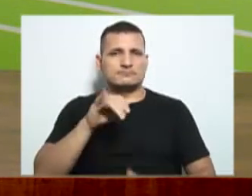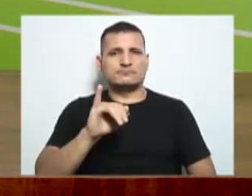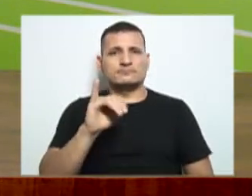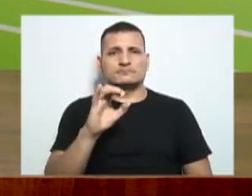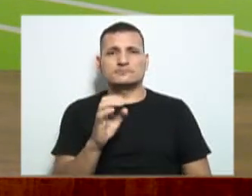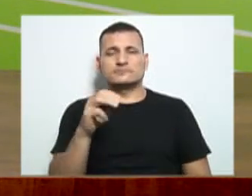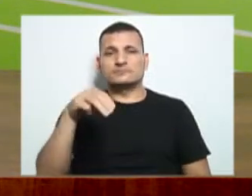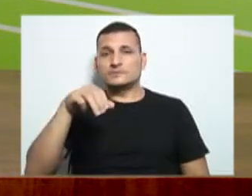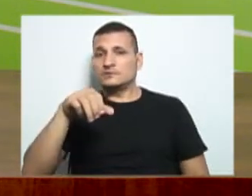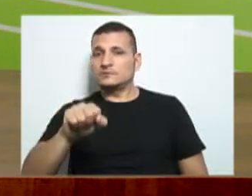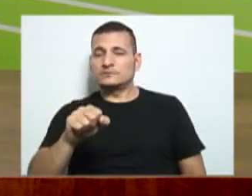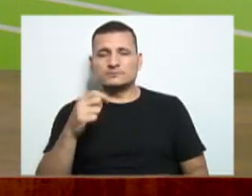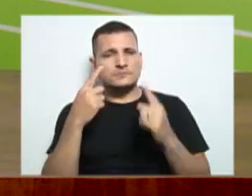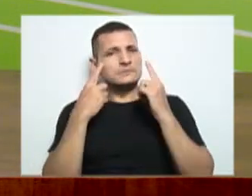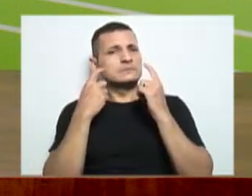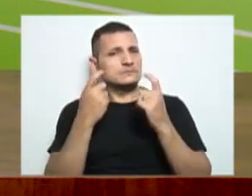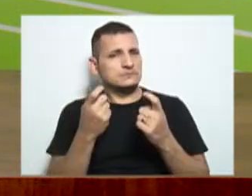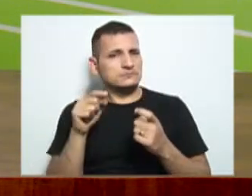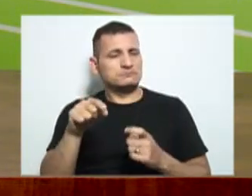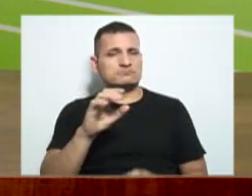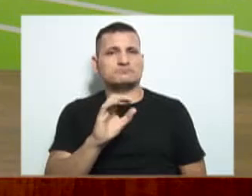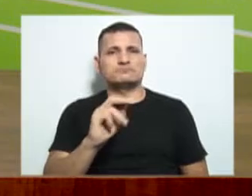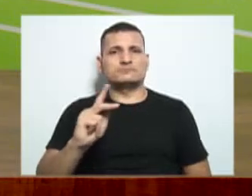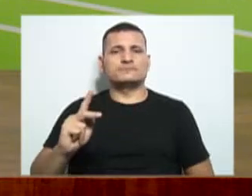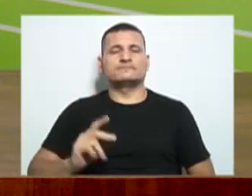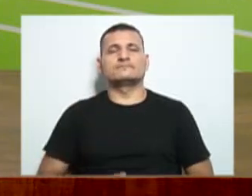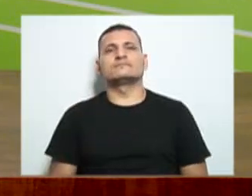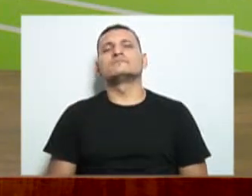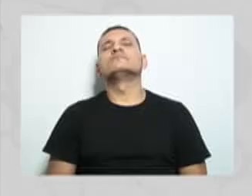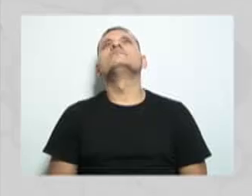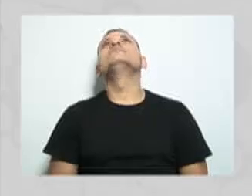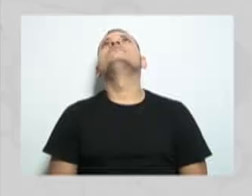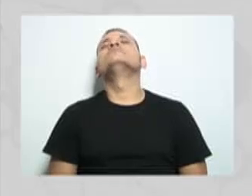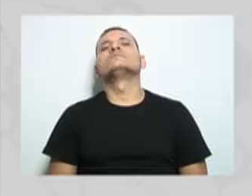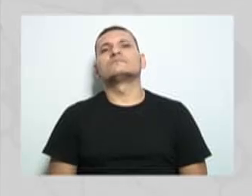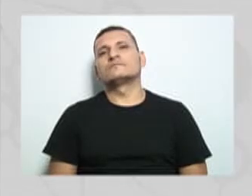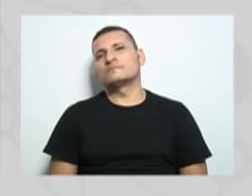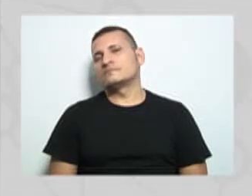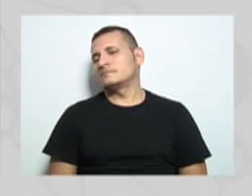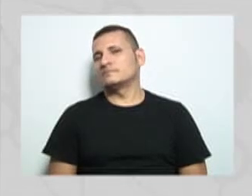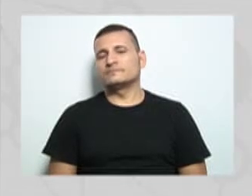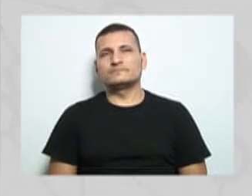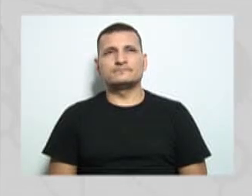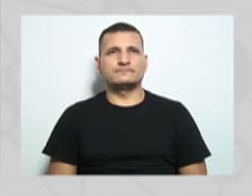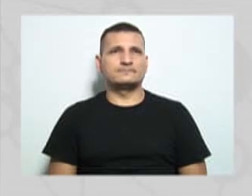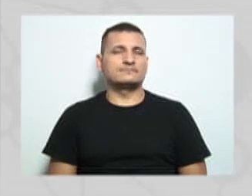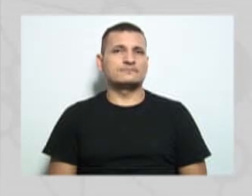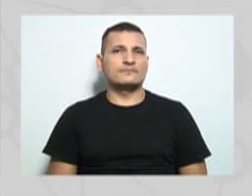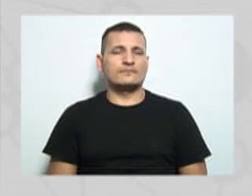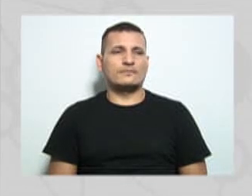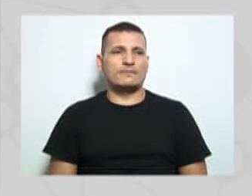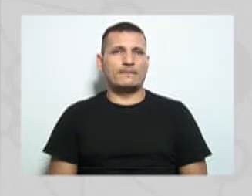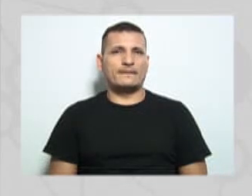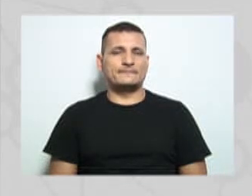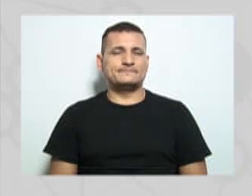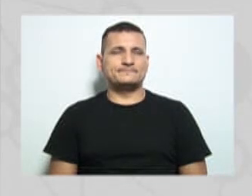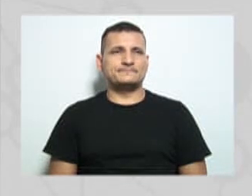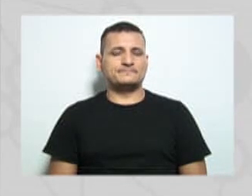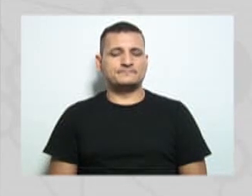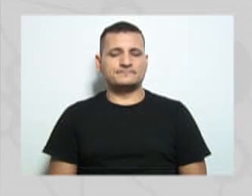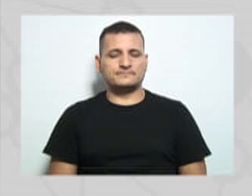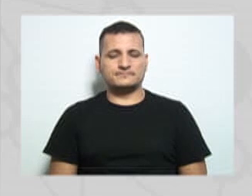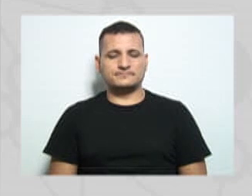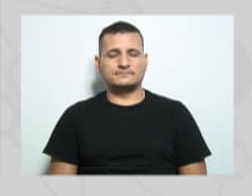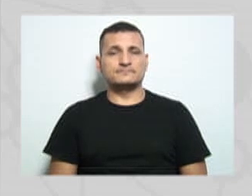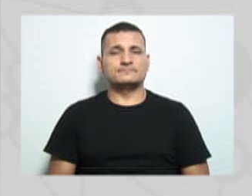interessante essa modalidade de cooperativa. Isso mesmo, professora Fernanda. Com relação ainda